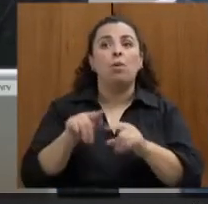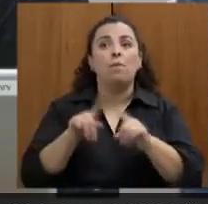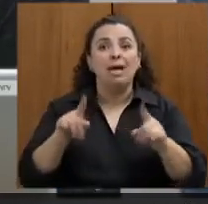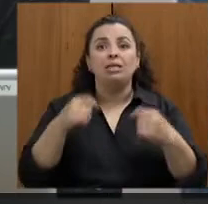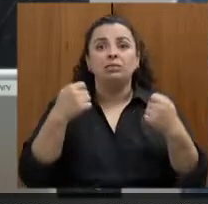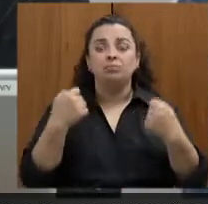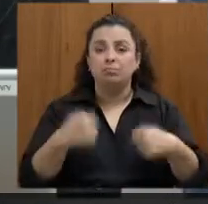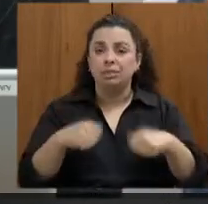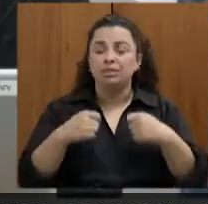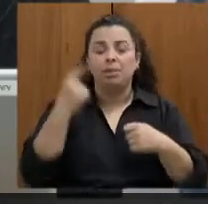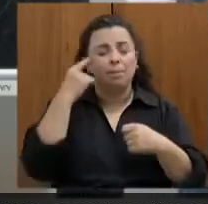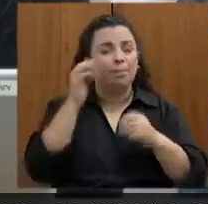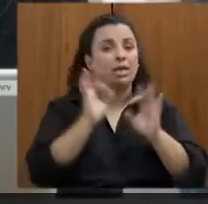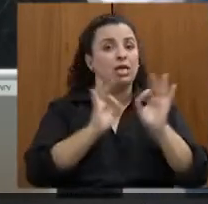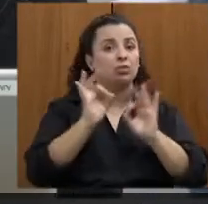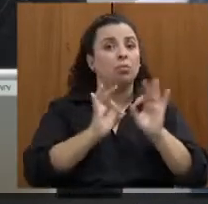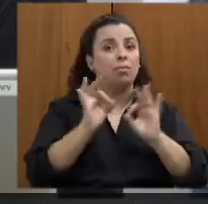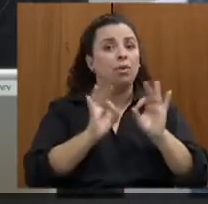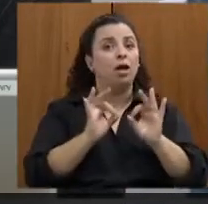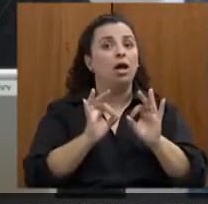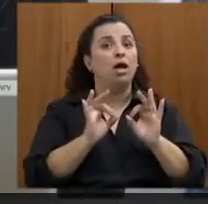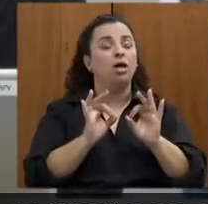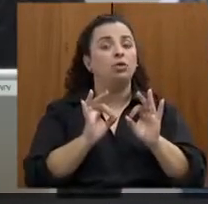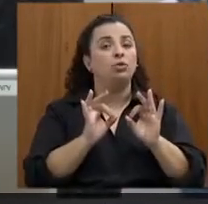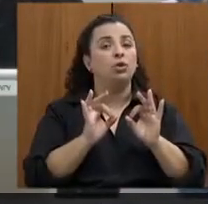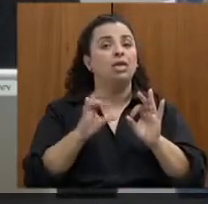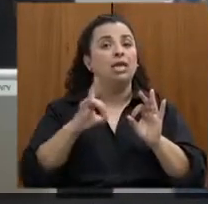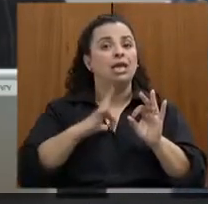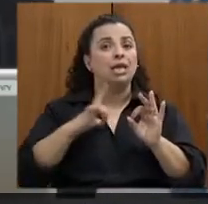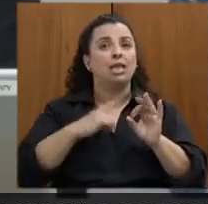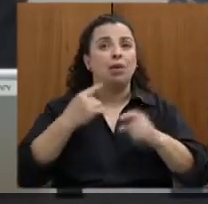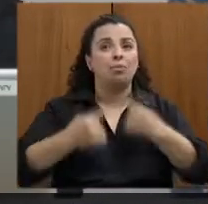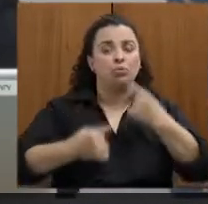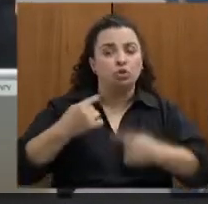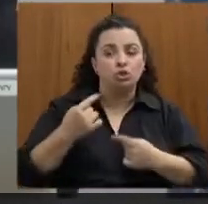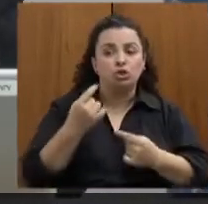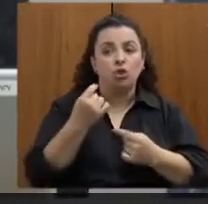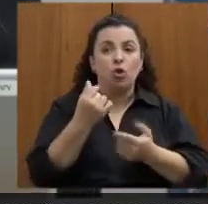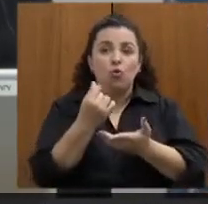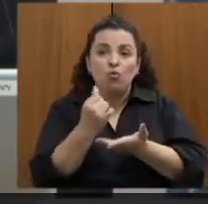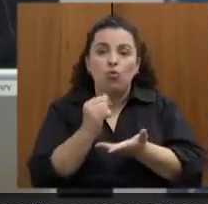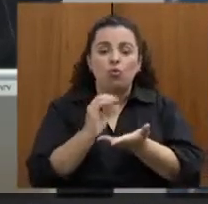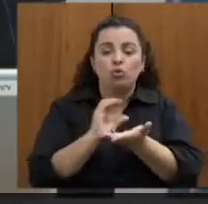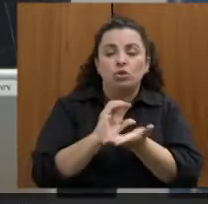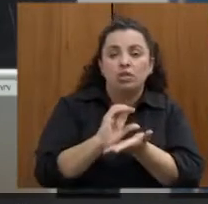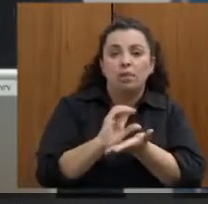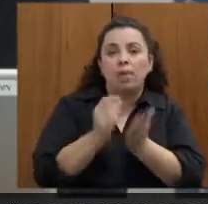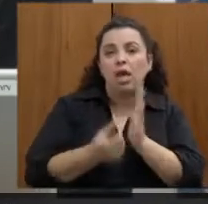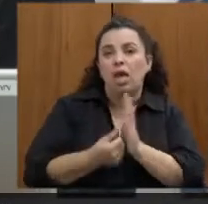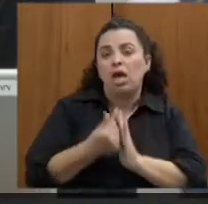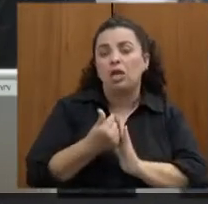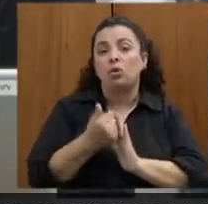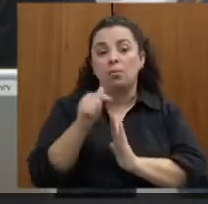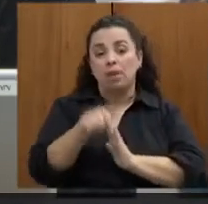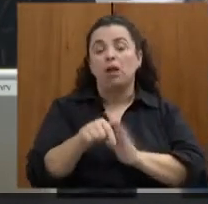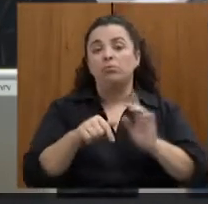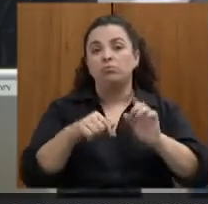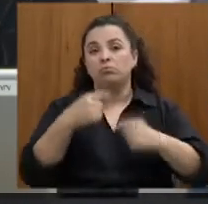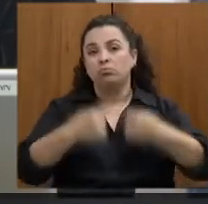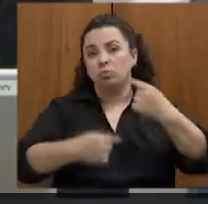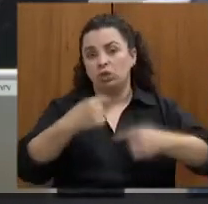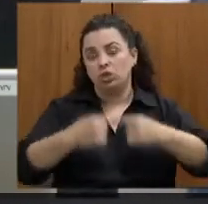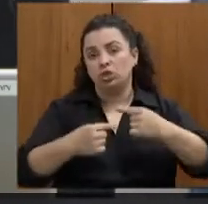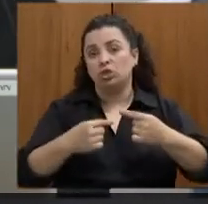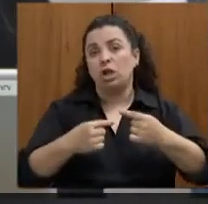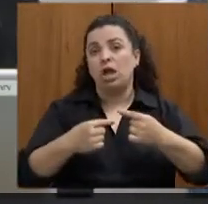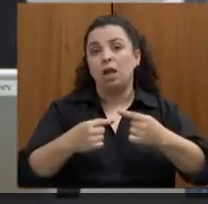que esse ano se desenvolve políticas e fluxos orçamentários para política, para execução no ano de